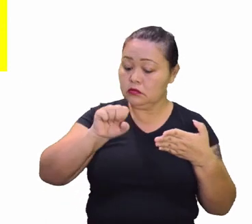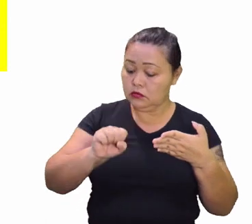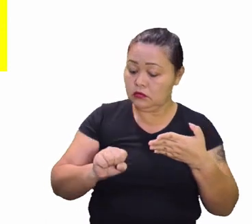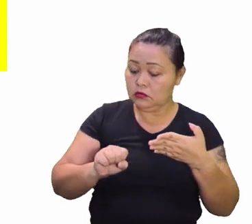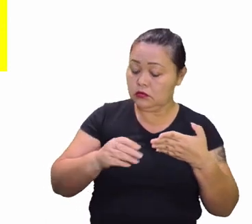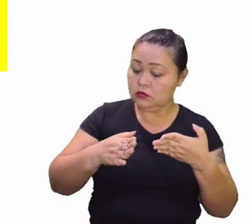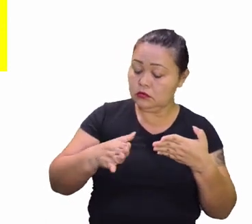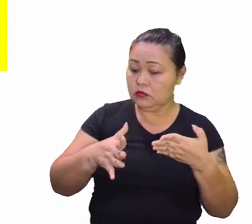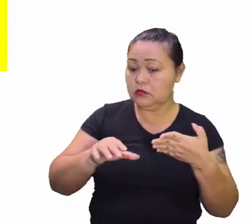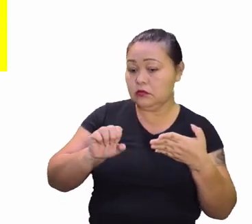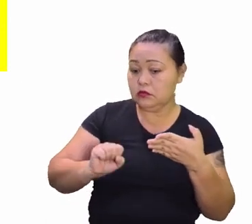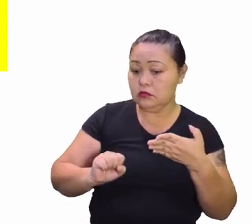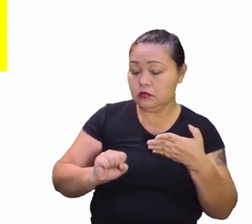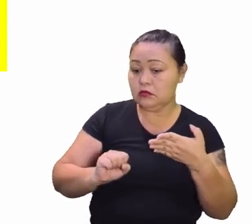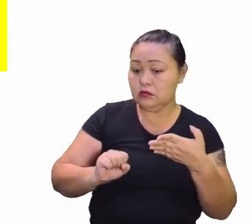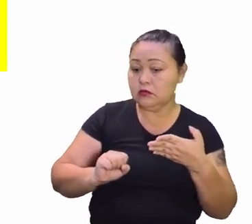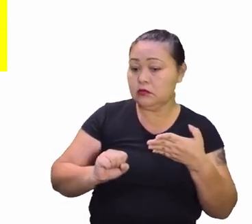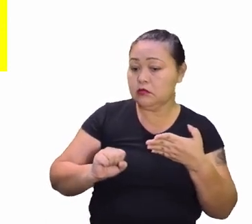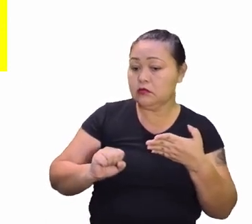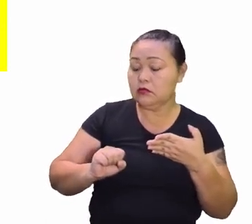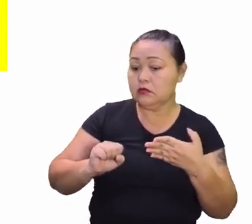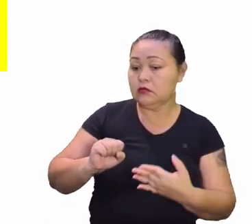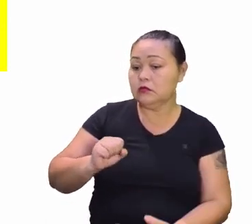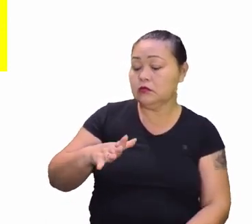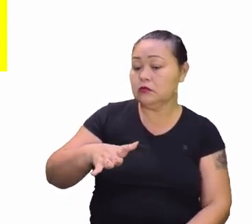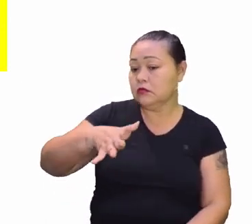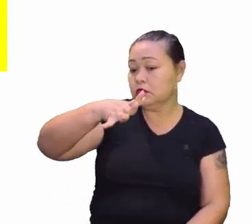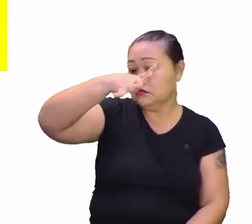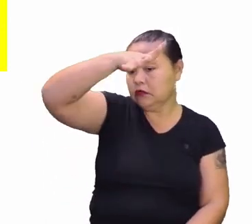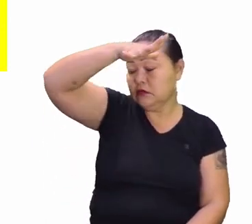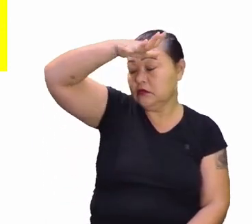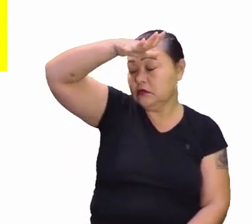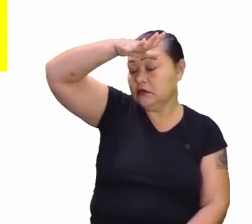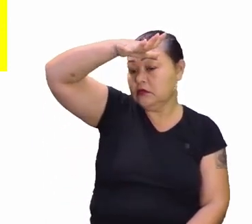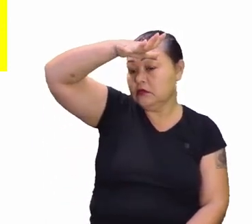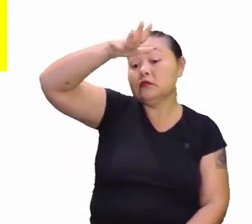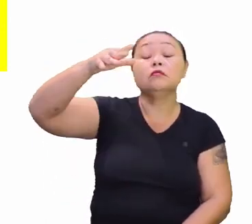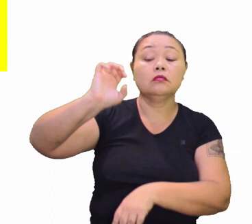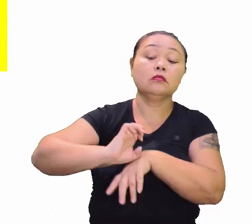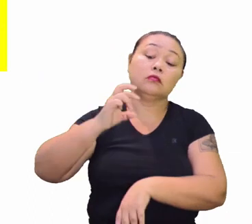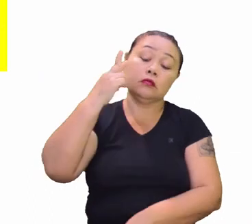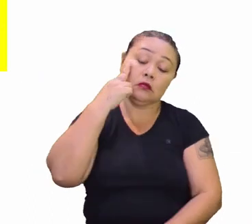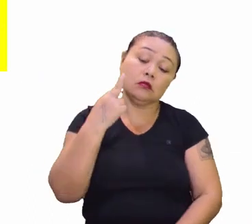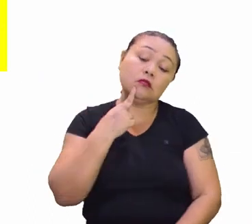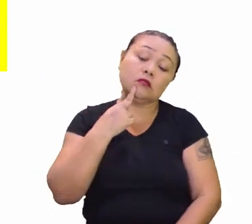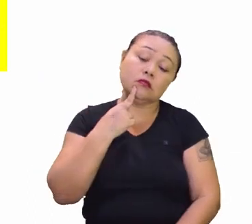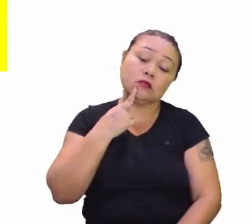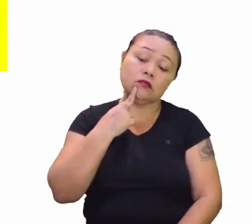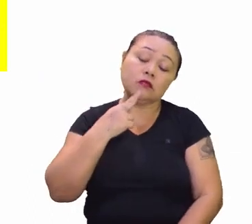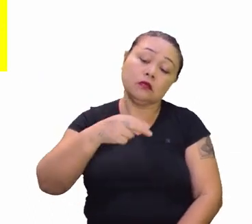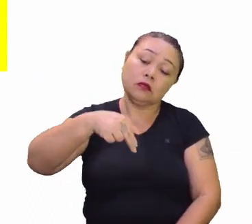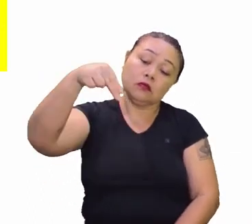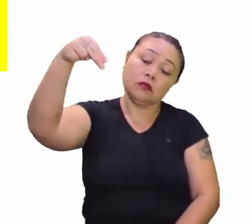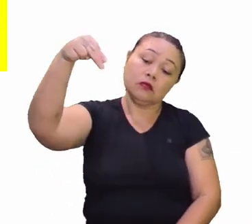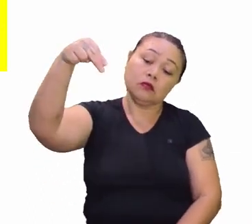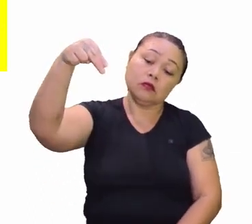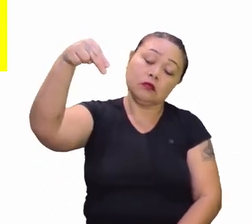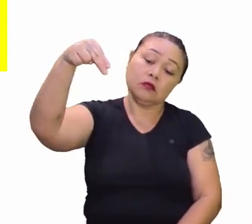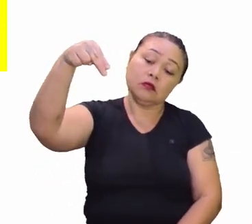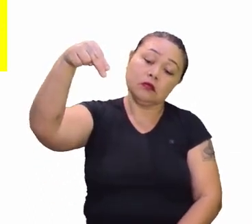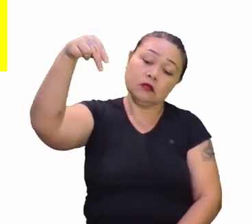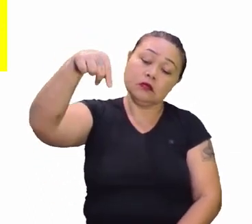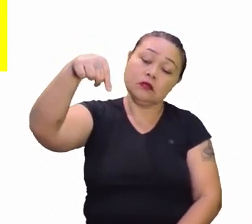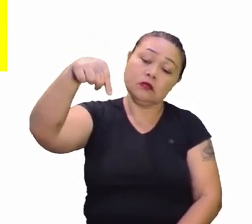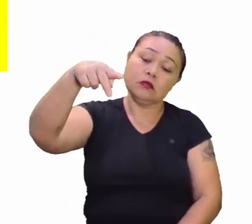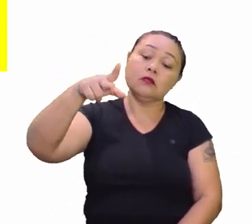região, entre aspas, sul da Amazônia, né? Região de Rondônia, Certo. em direção ao norte. E o norte